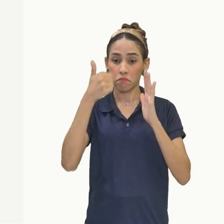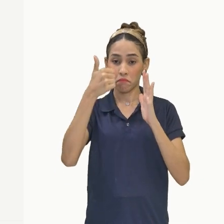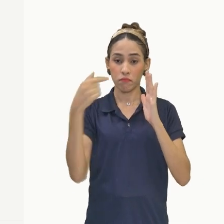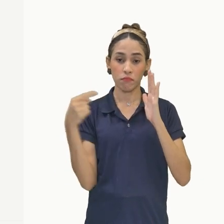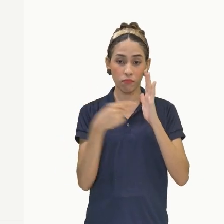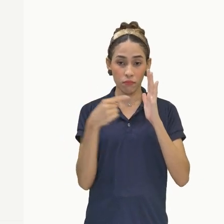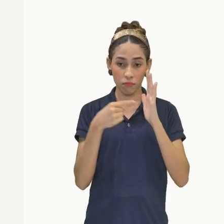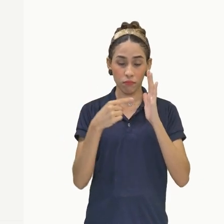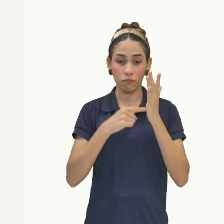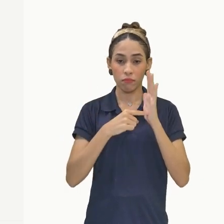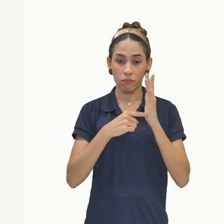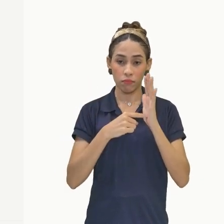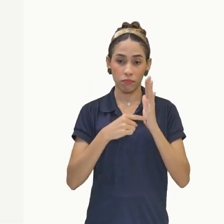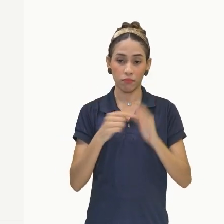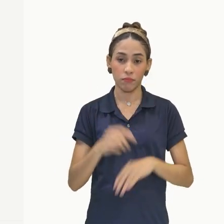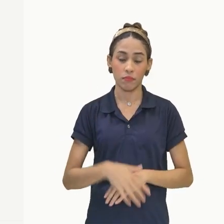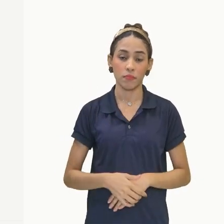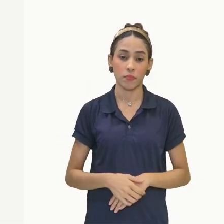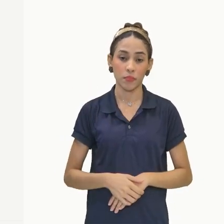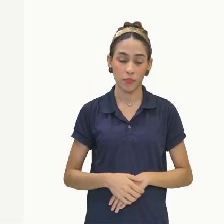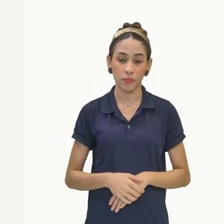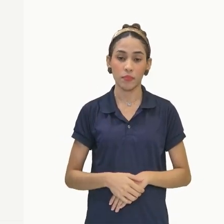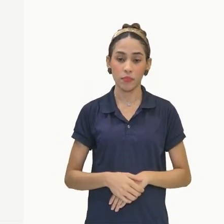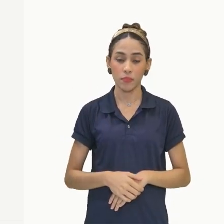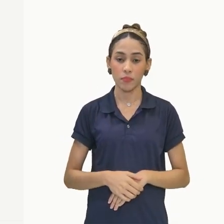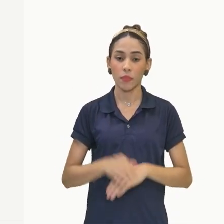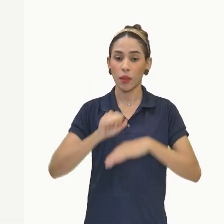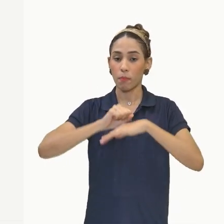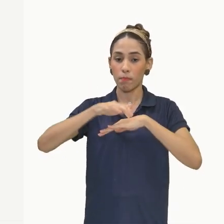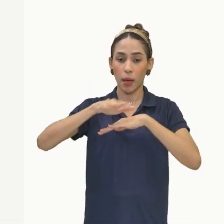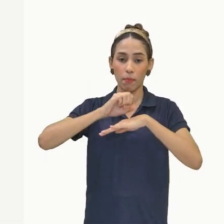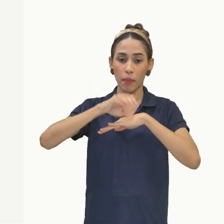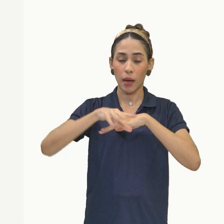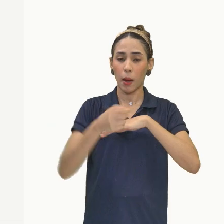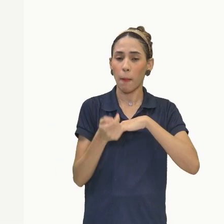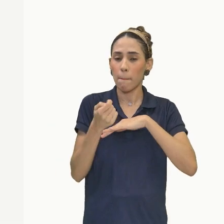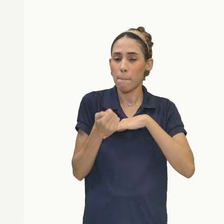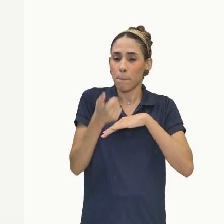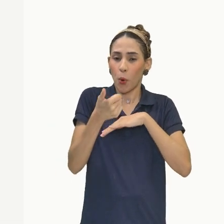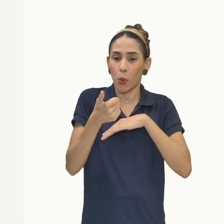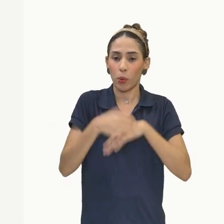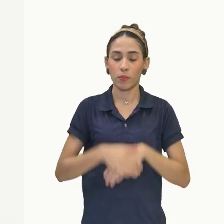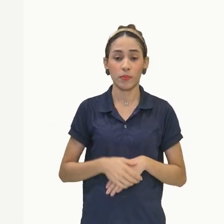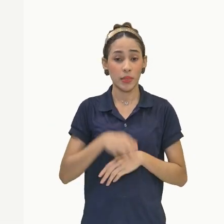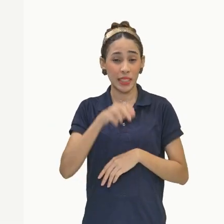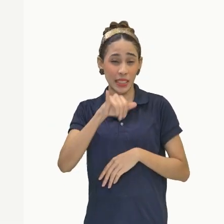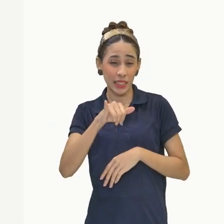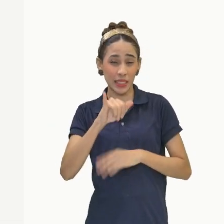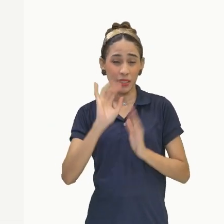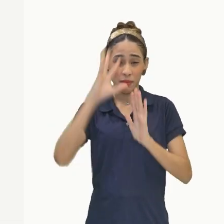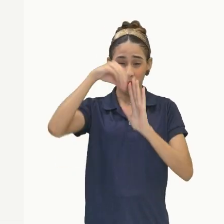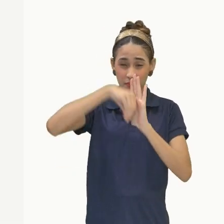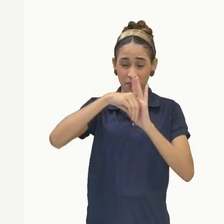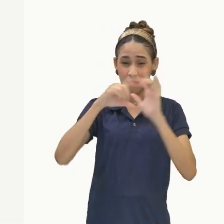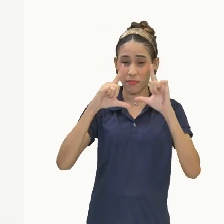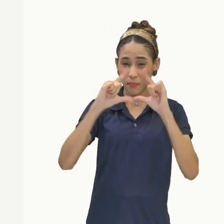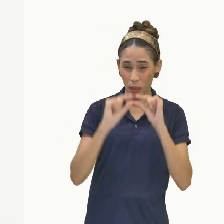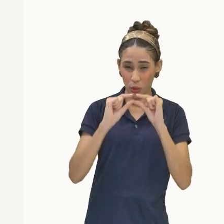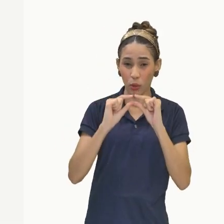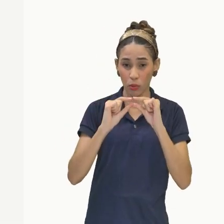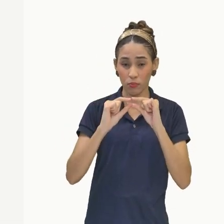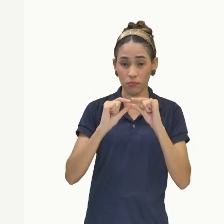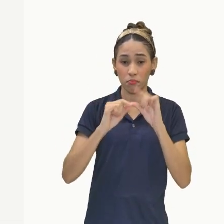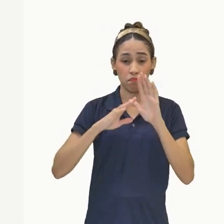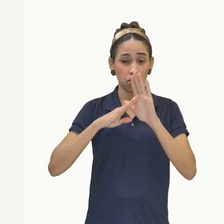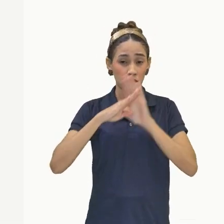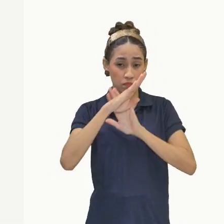bem o trabalho dele, porque ele está dissipando pouca energia. Se ele tivesse uma resistência interna menor, ele renderia